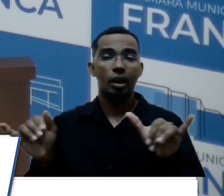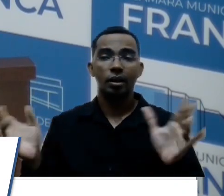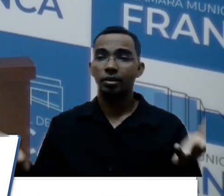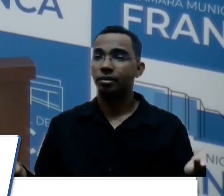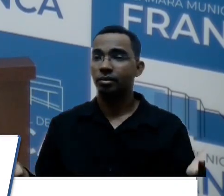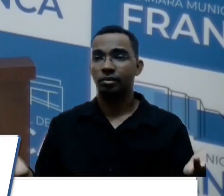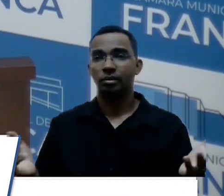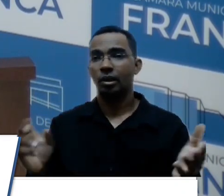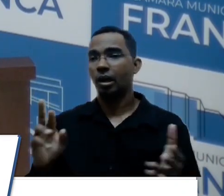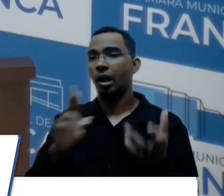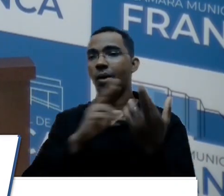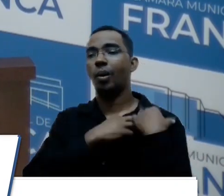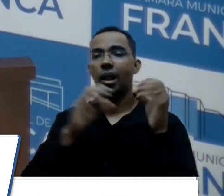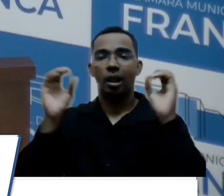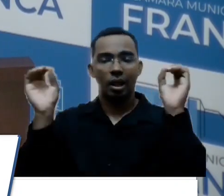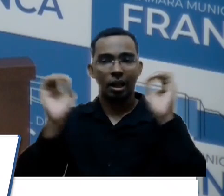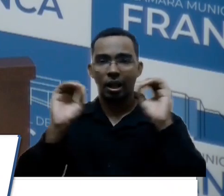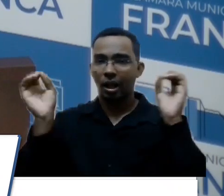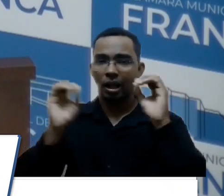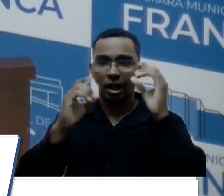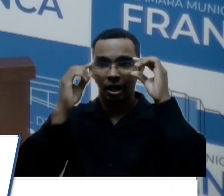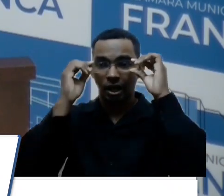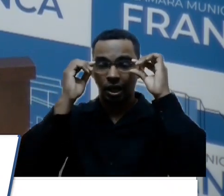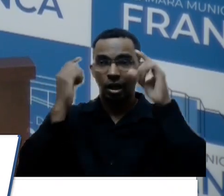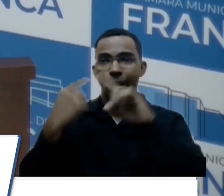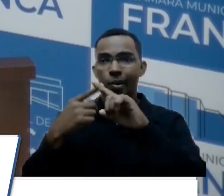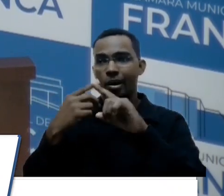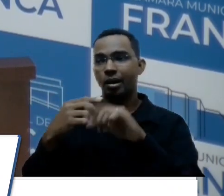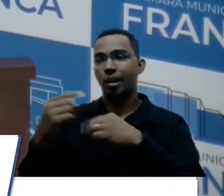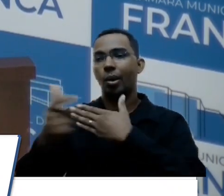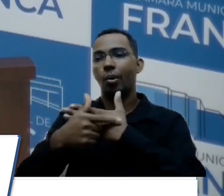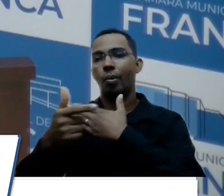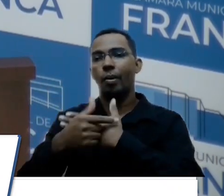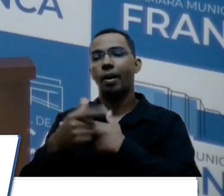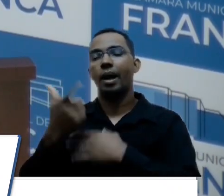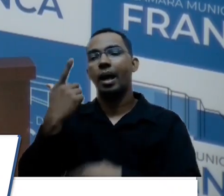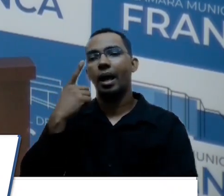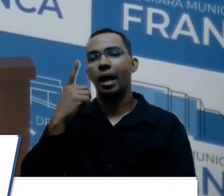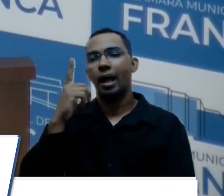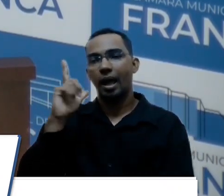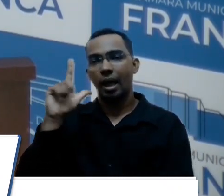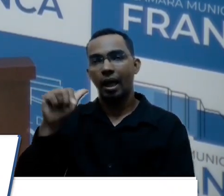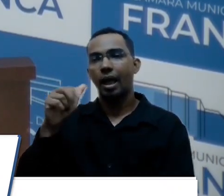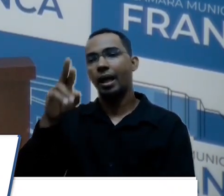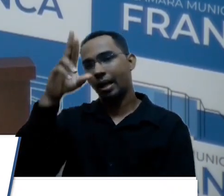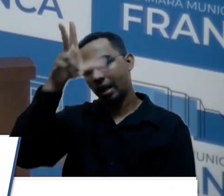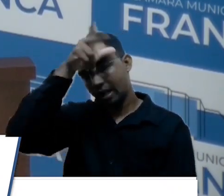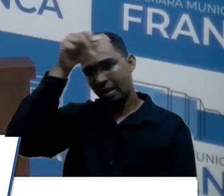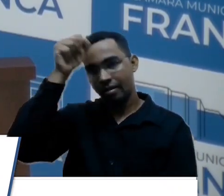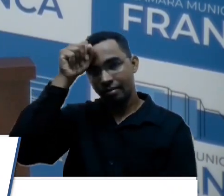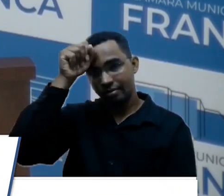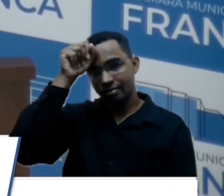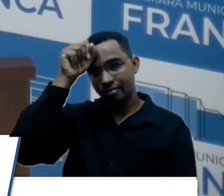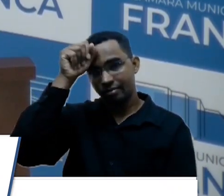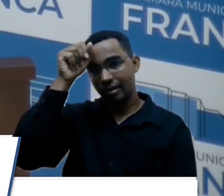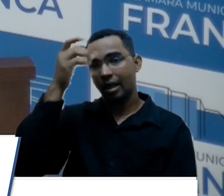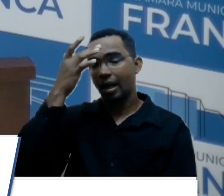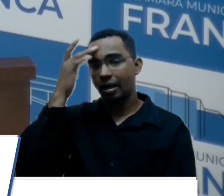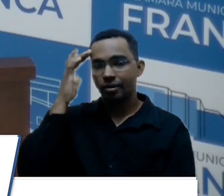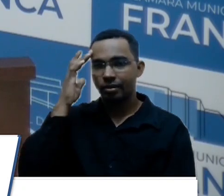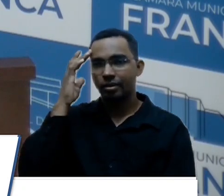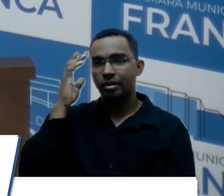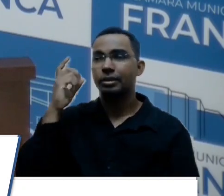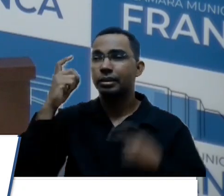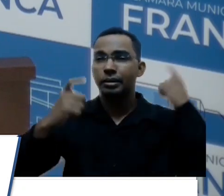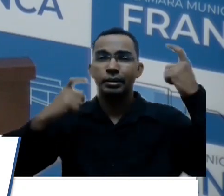para ele, porque quem está assumindo o papel deles é o município, e as pessoas ficam